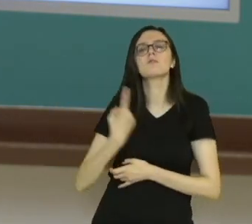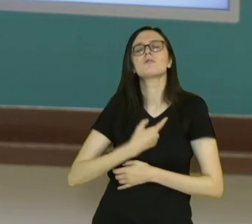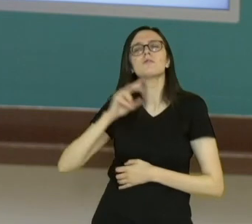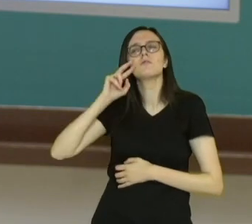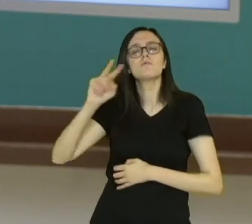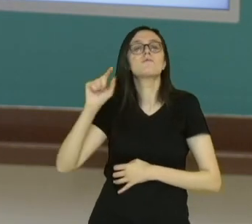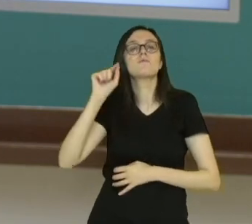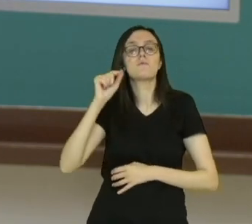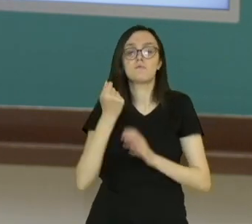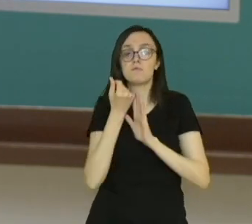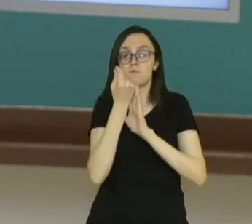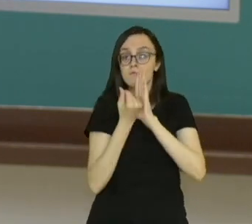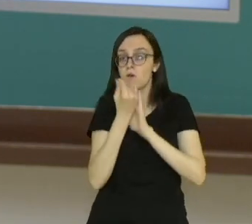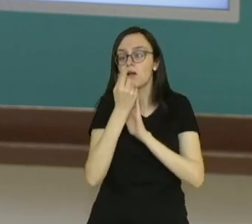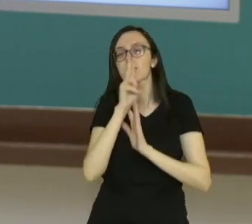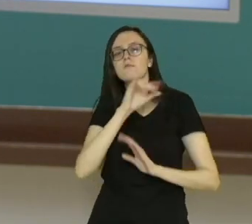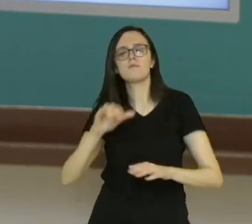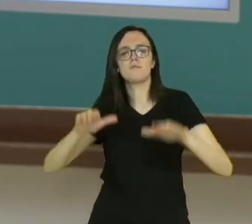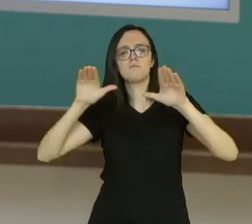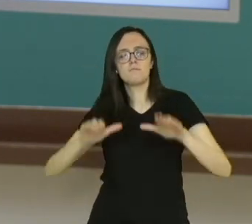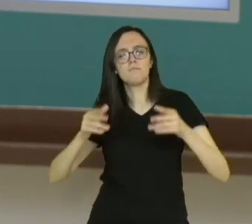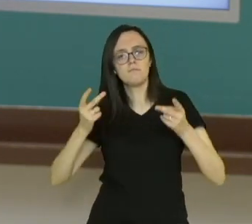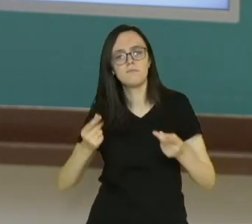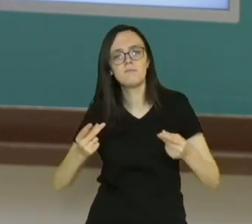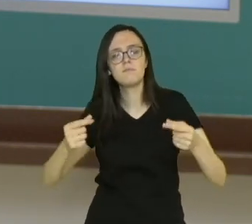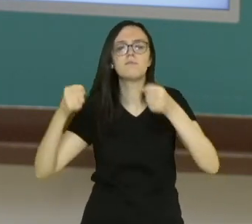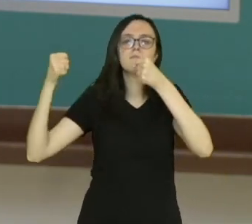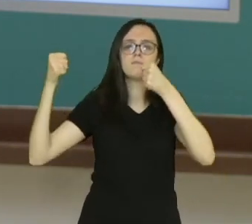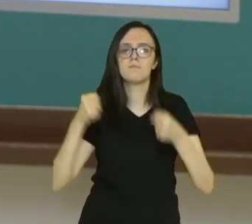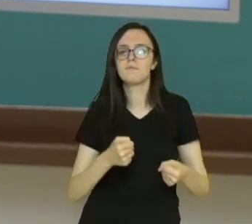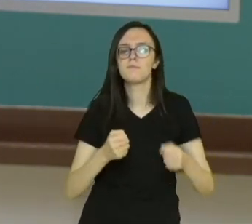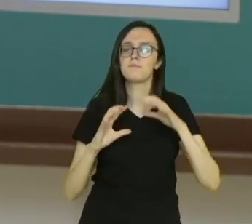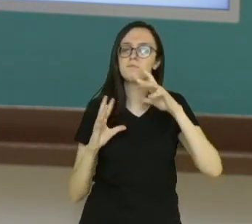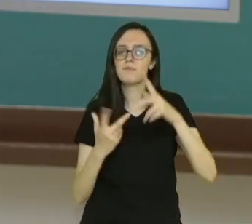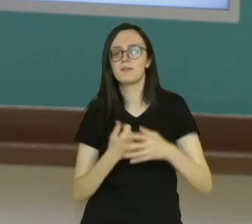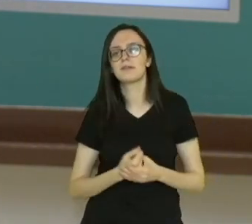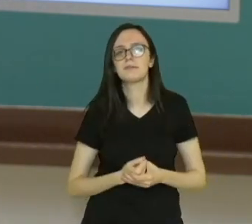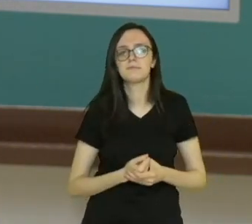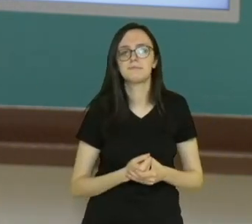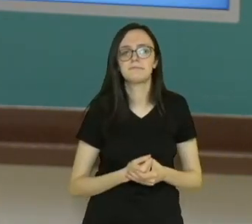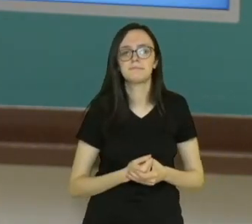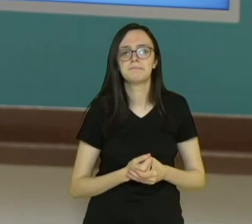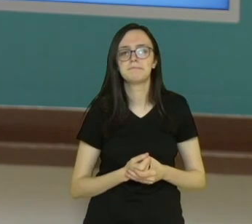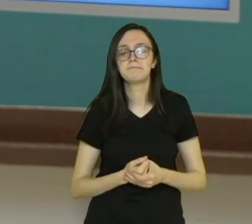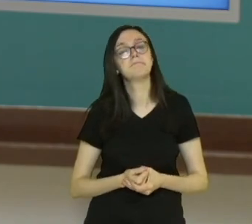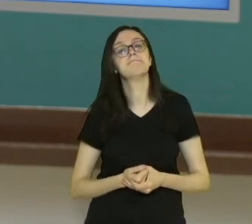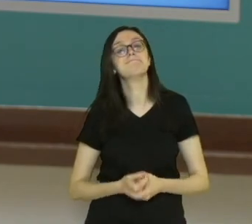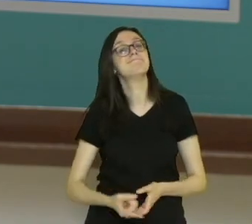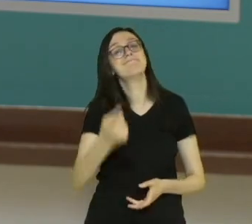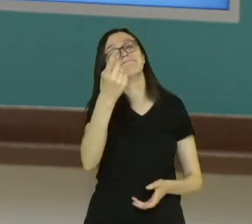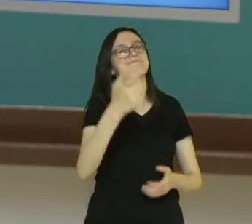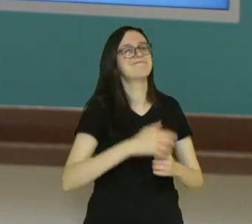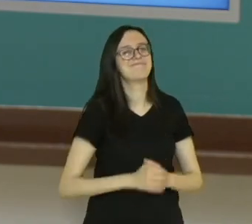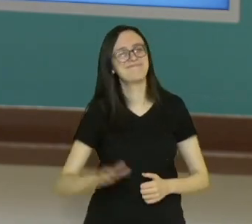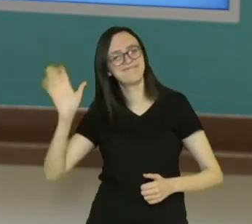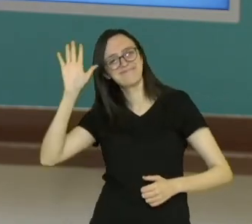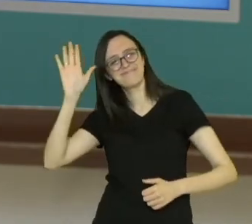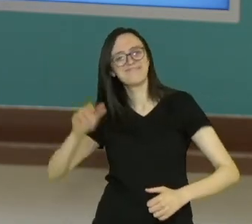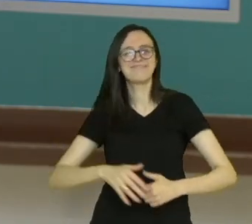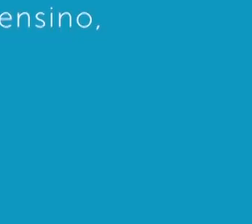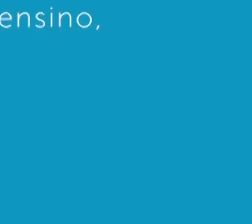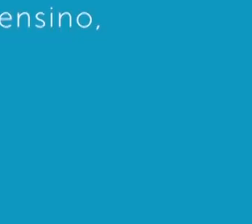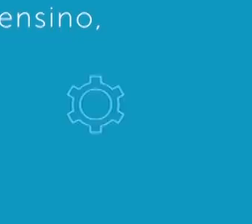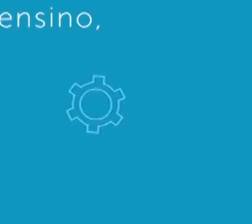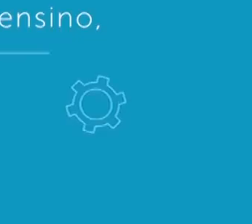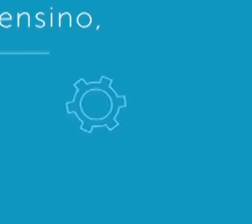ver que a burguesia vai se estabelecer no poder do mundo. É isso aí, pessoal. Até!